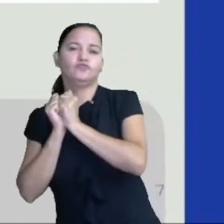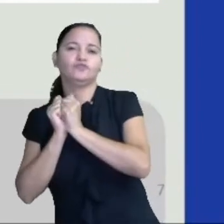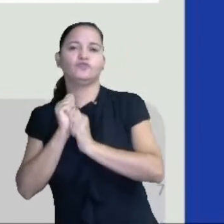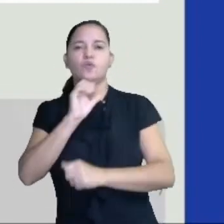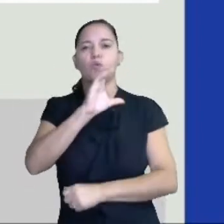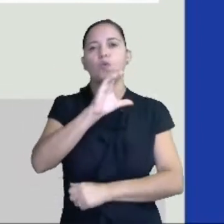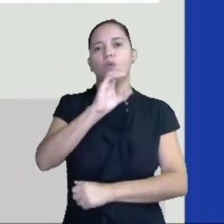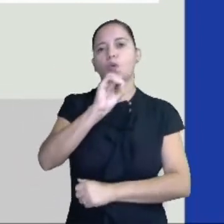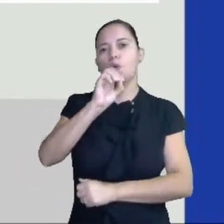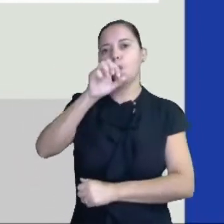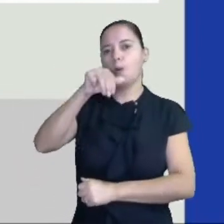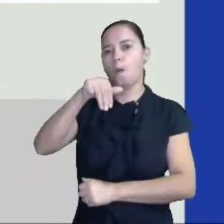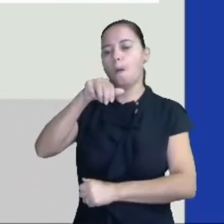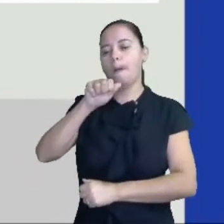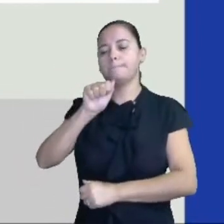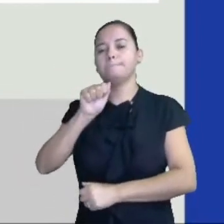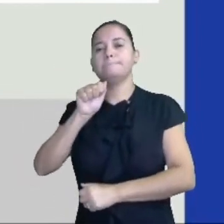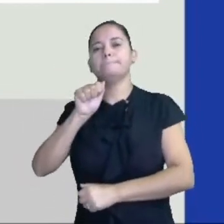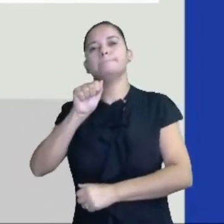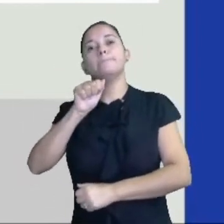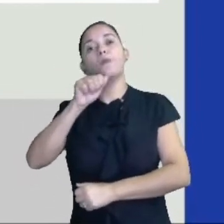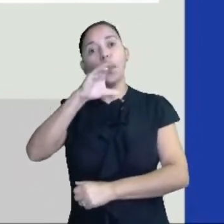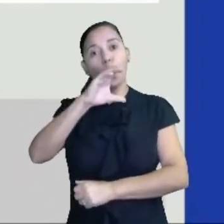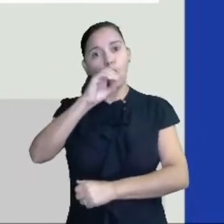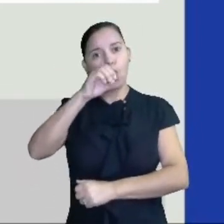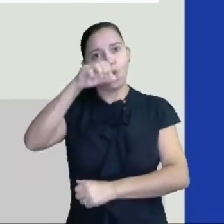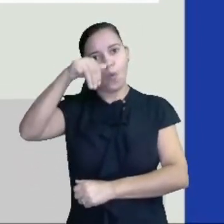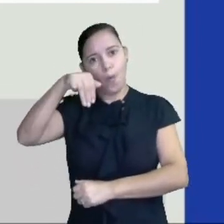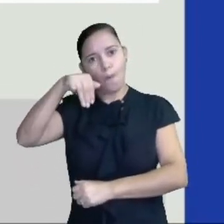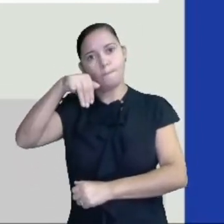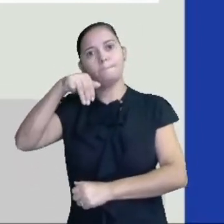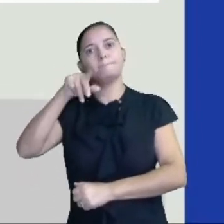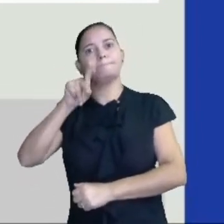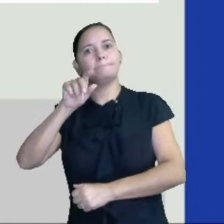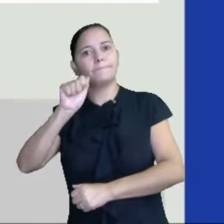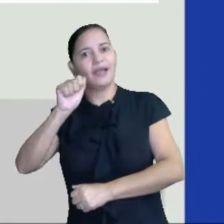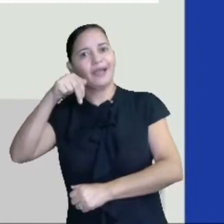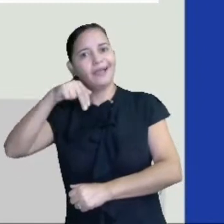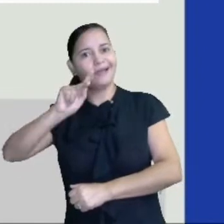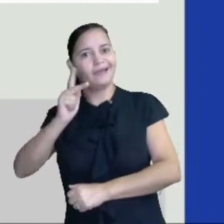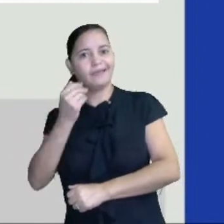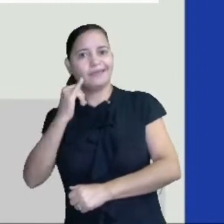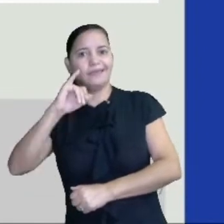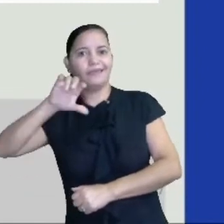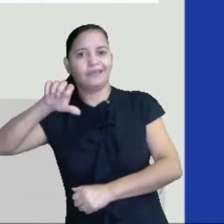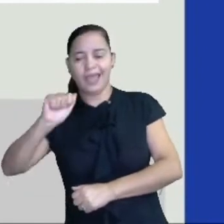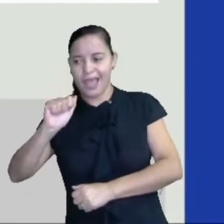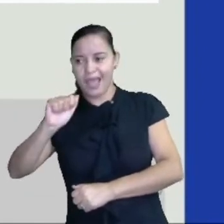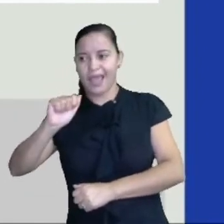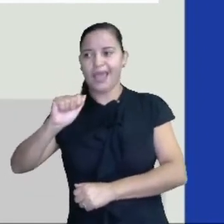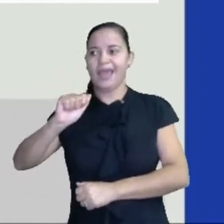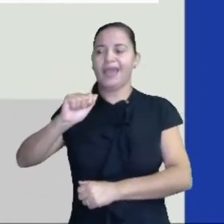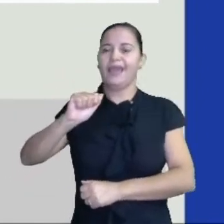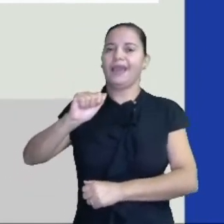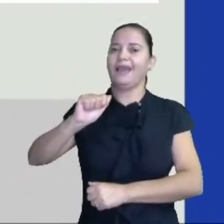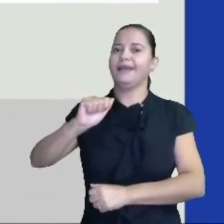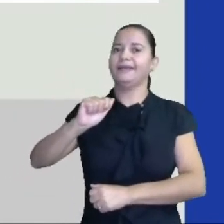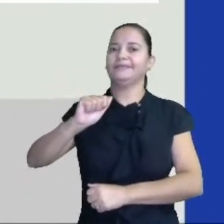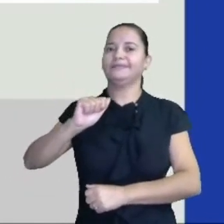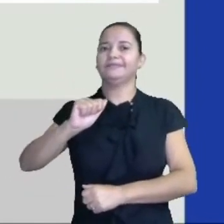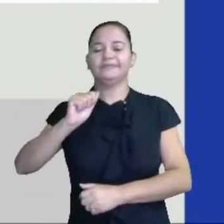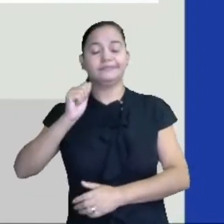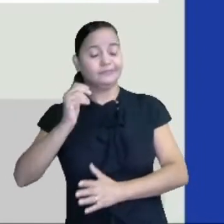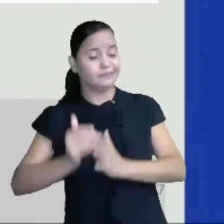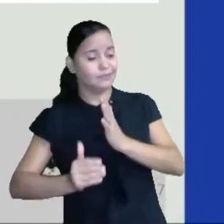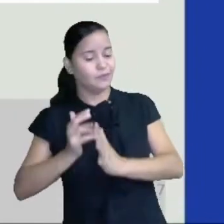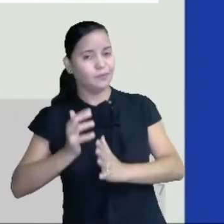o com vem antes. Se vem antes, prefixo. Não vamos se atrapalhar, né? Durante a